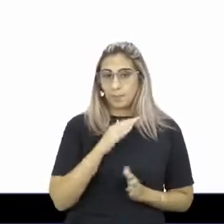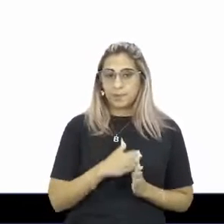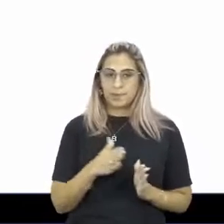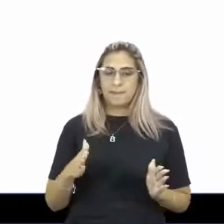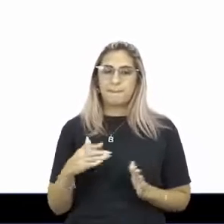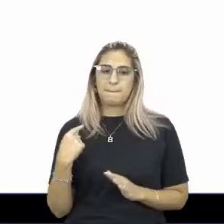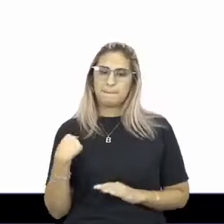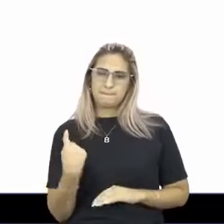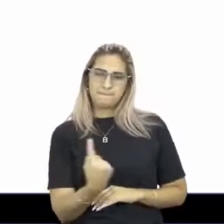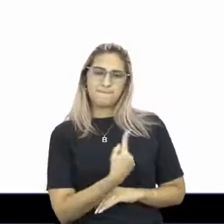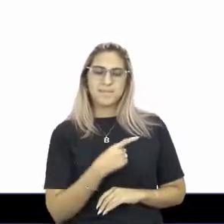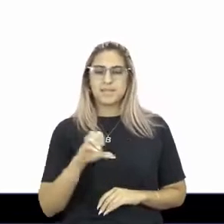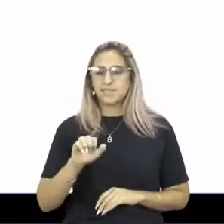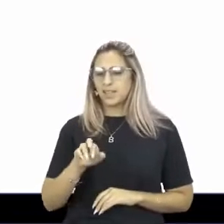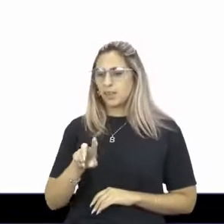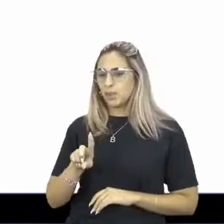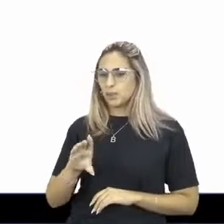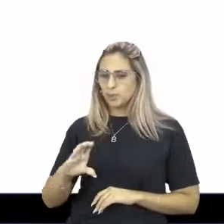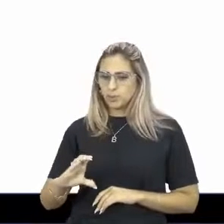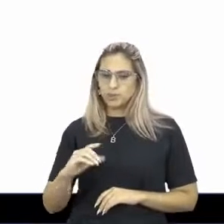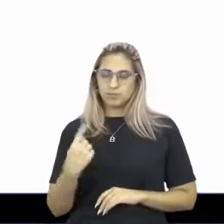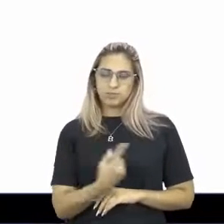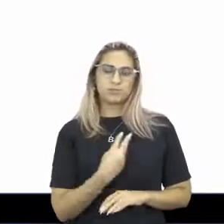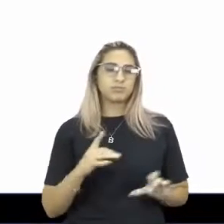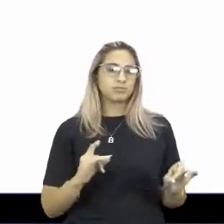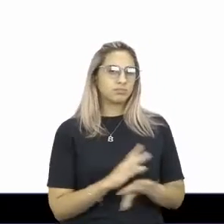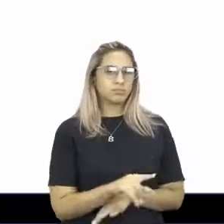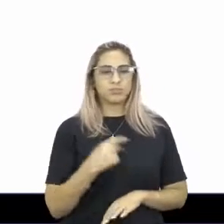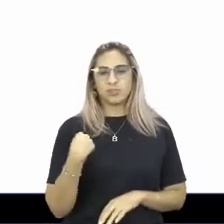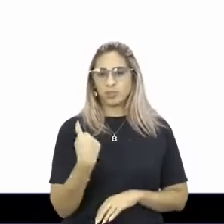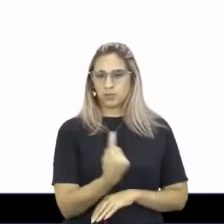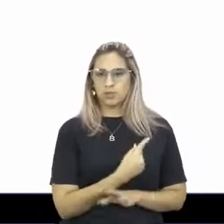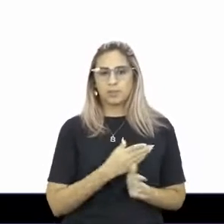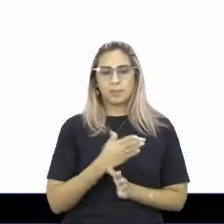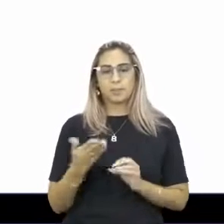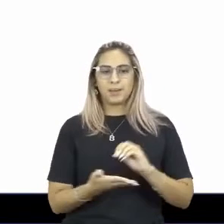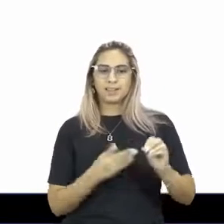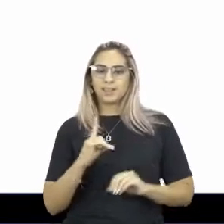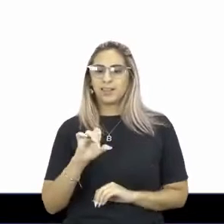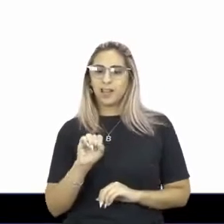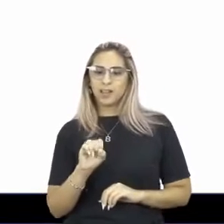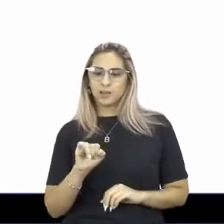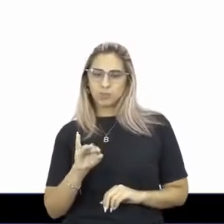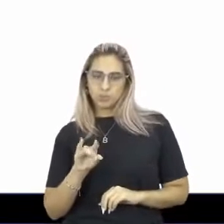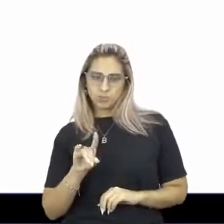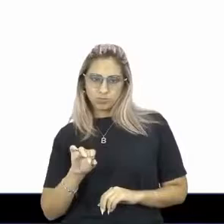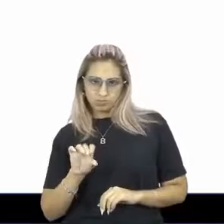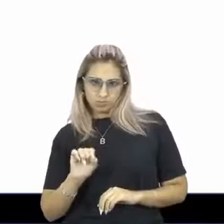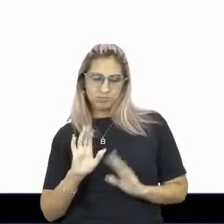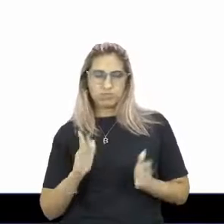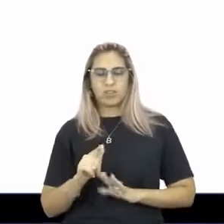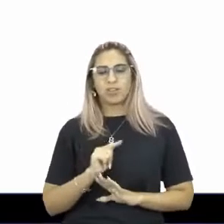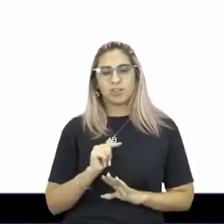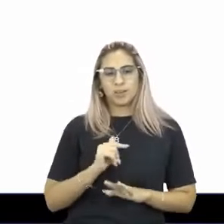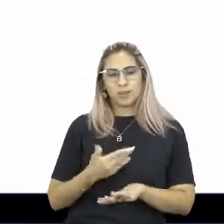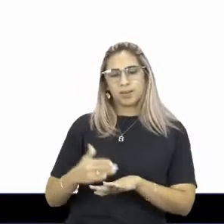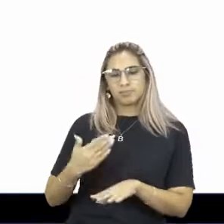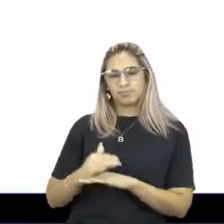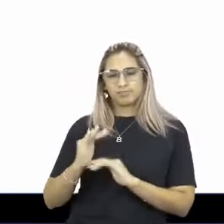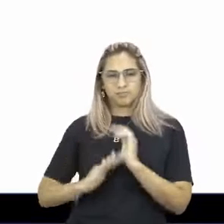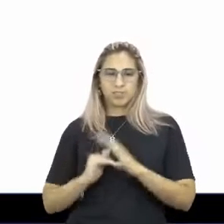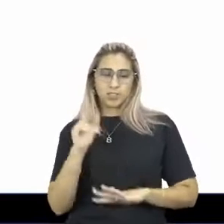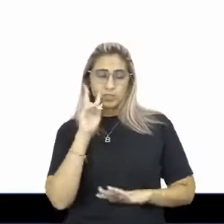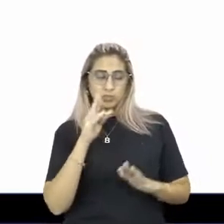pela gente, pela SEDUC. Então, ele já consta lá na nossa base de dados. Então, aqui marca que ele tem habilitação da disciplina